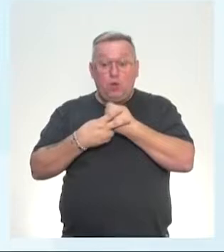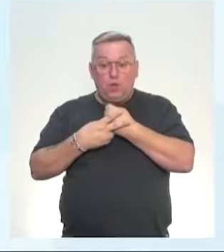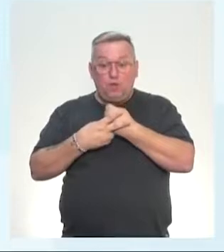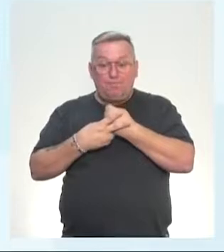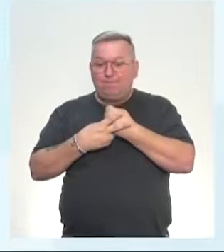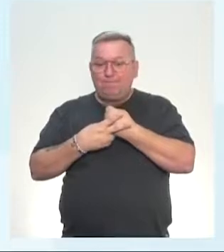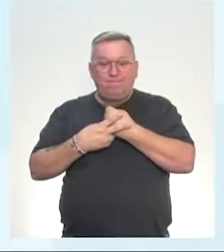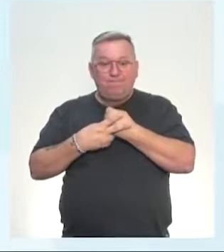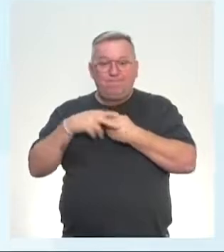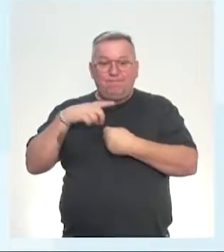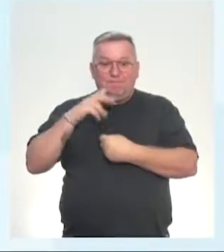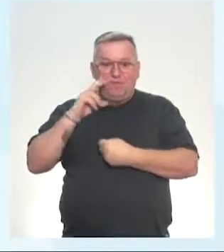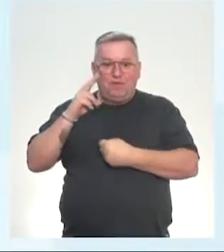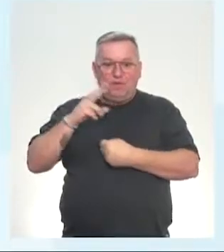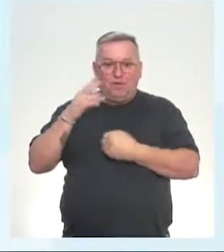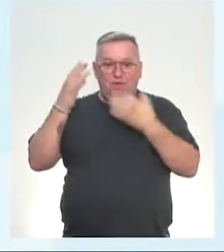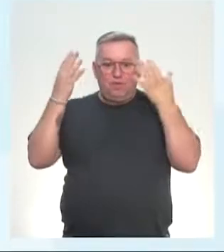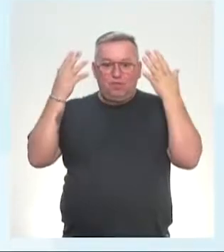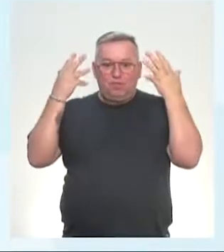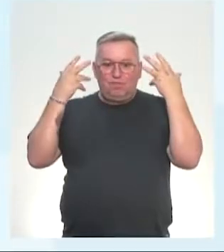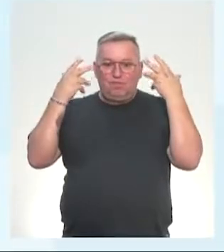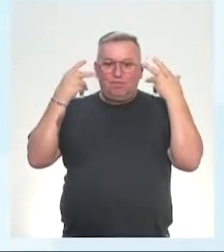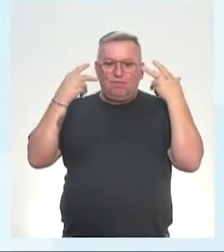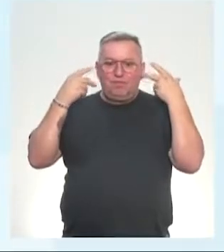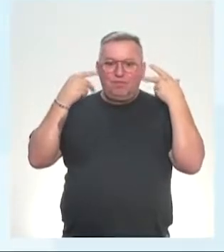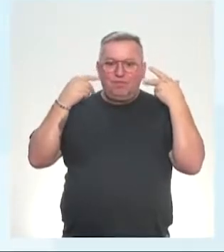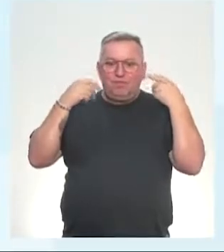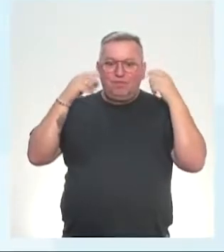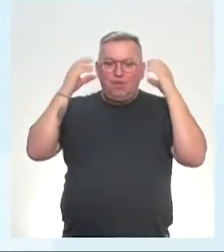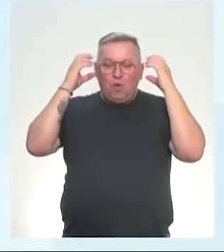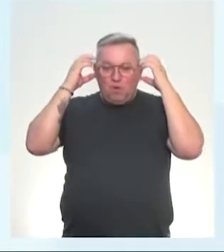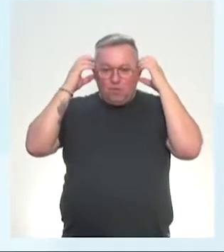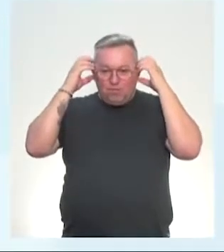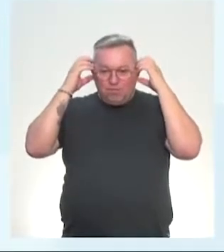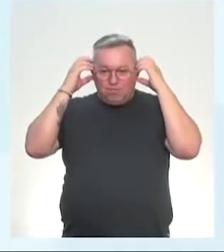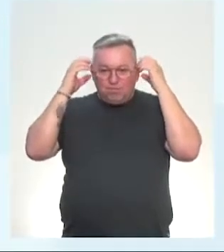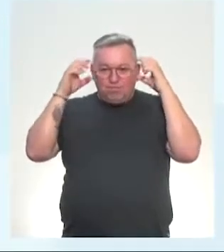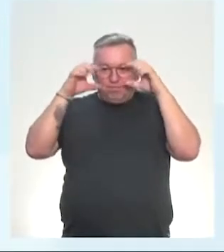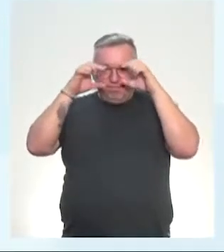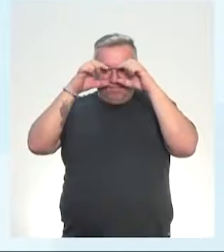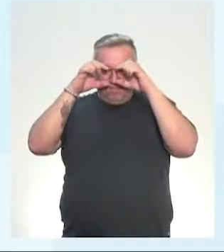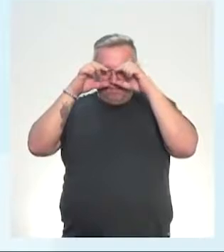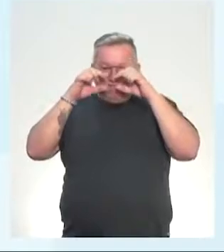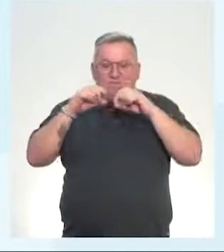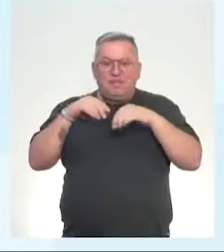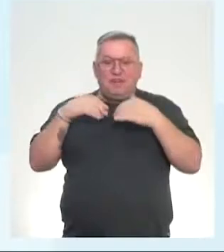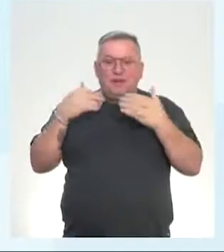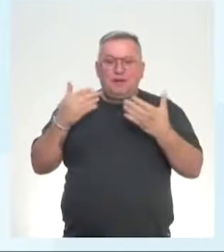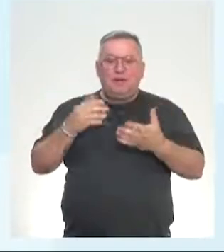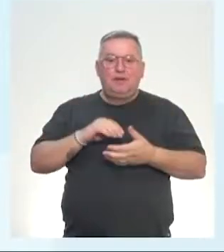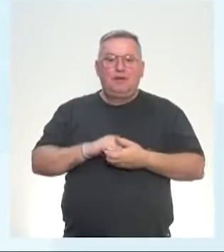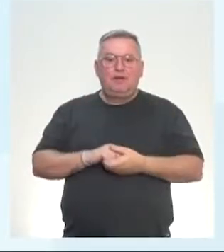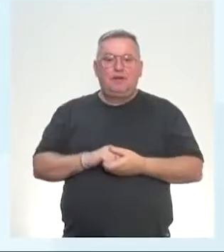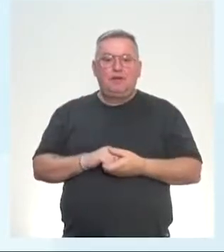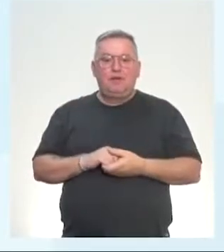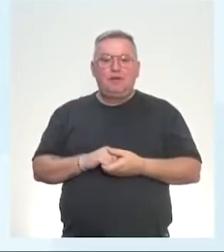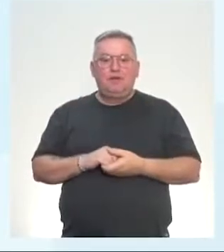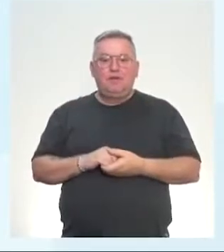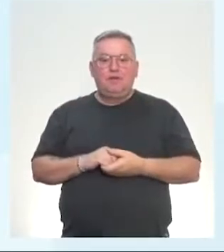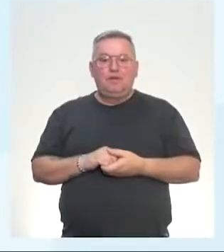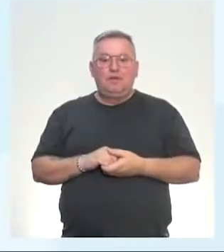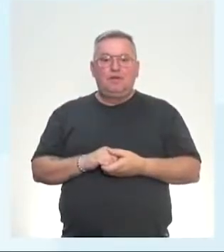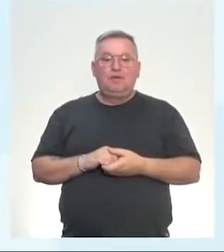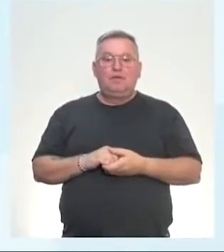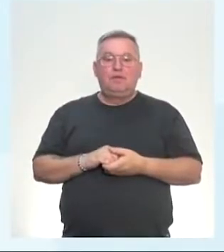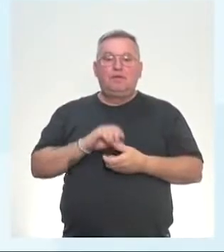temos um animal falando uma coisinha que sai uma voz, ele está bem caracterizado ali. E aí, qual é a relação entre o visual